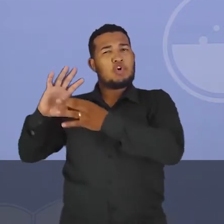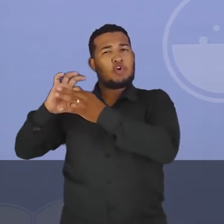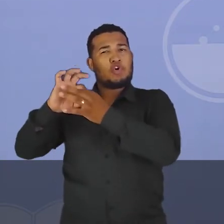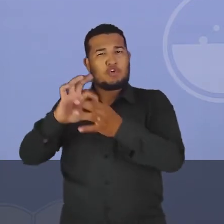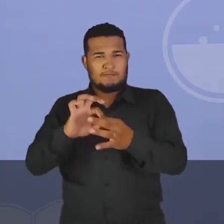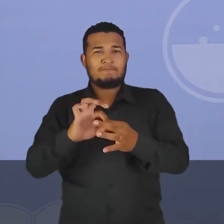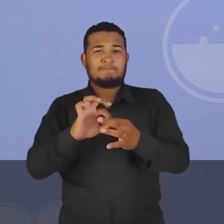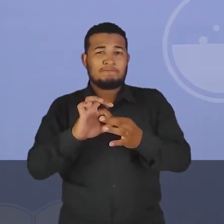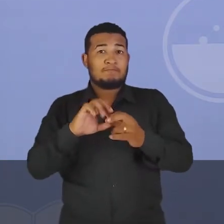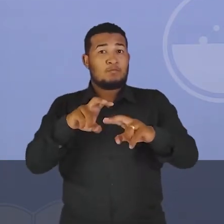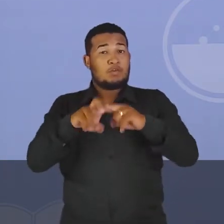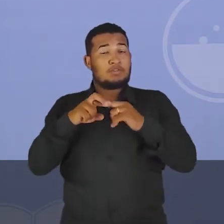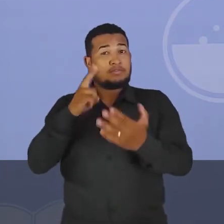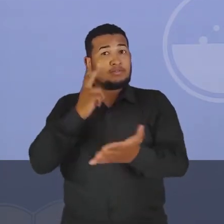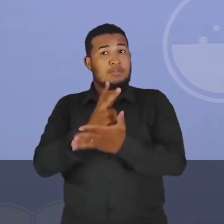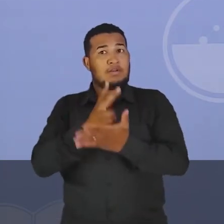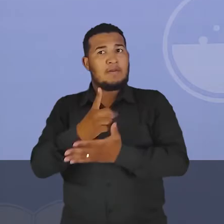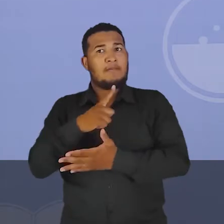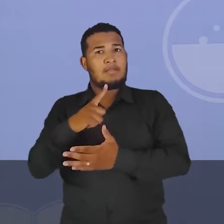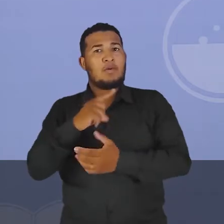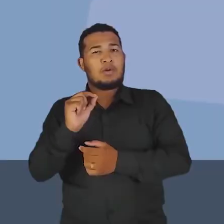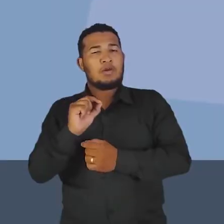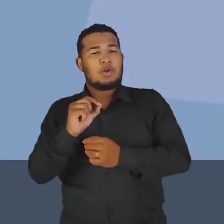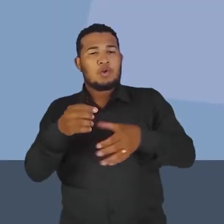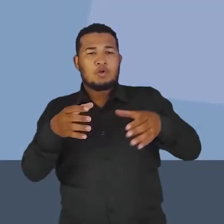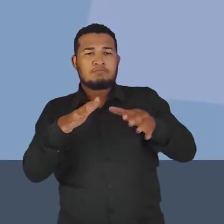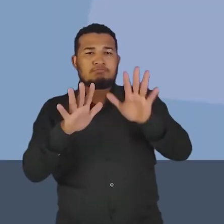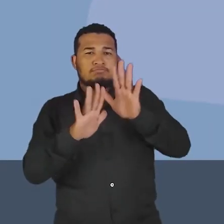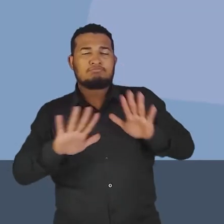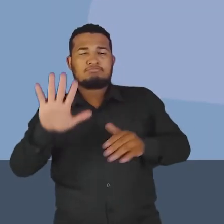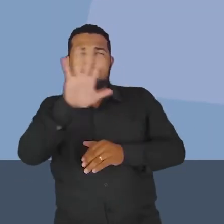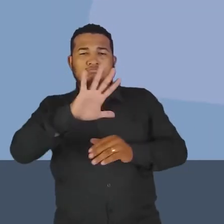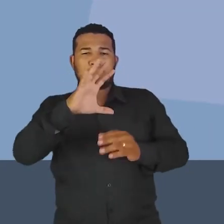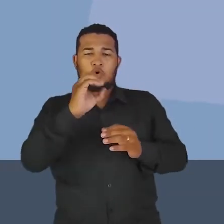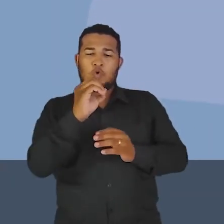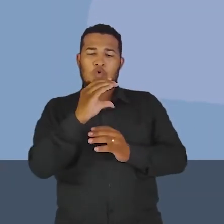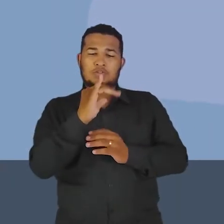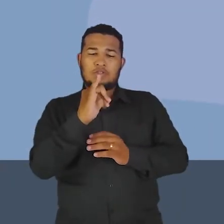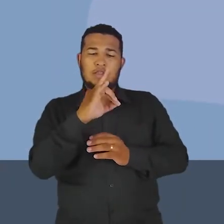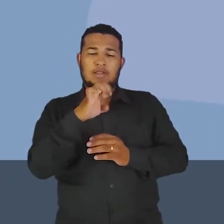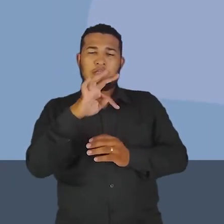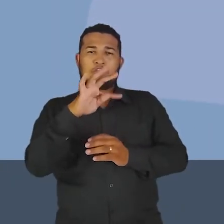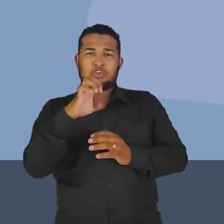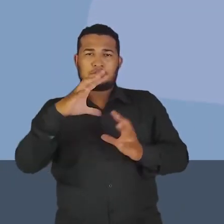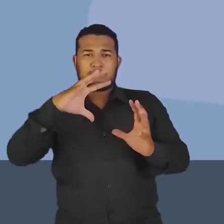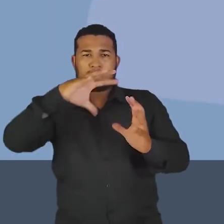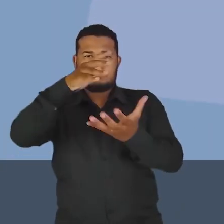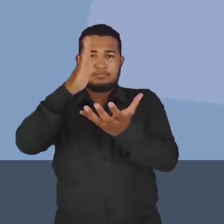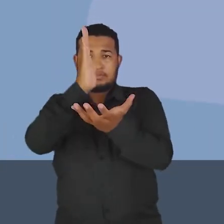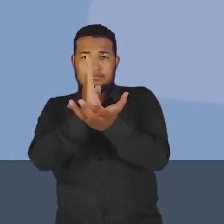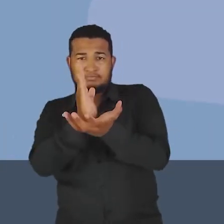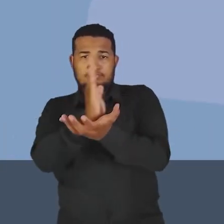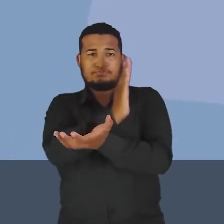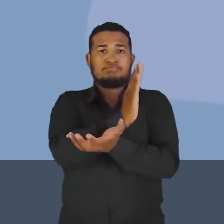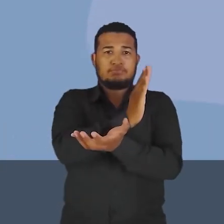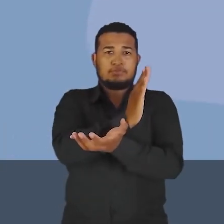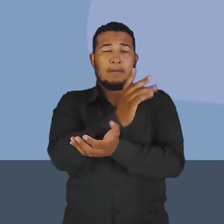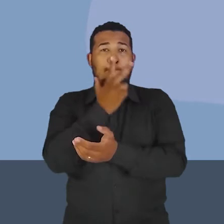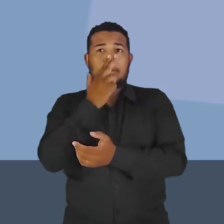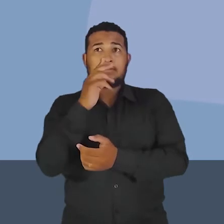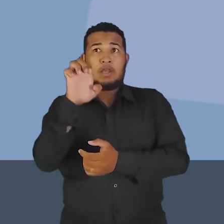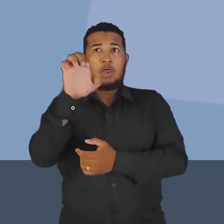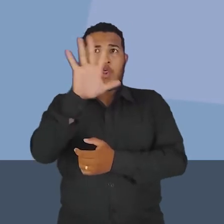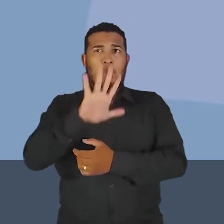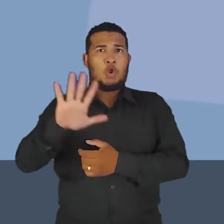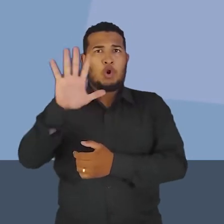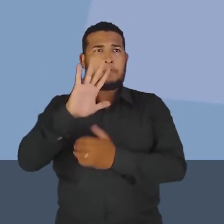ocidental, então sempre coloca o ocidental, o europeu acima, né, e o indígena como submisso, né,